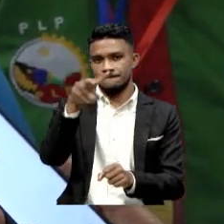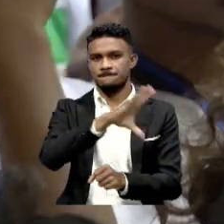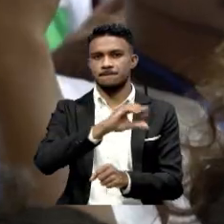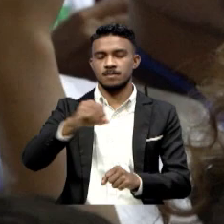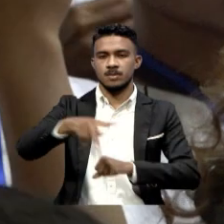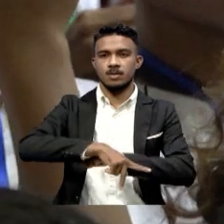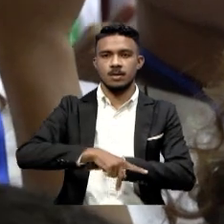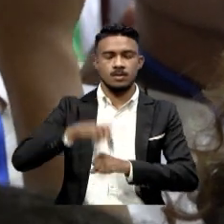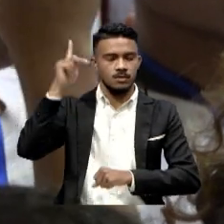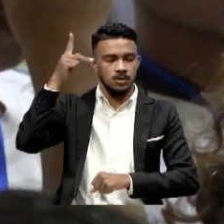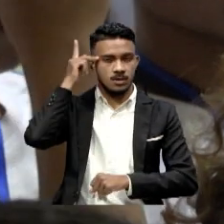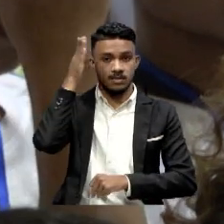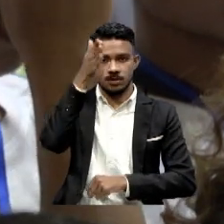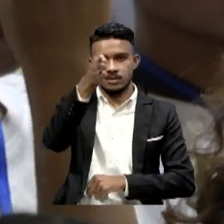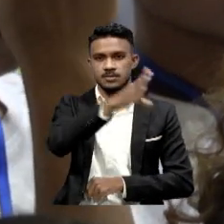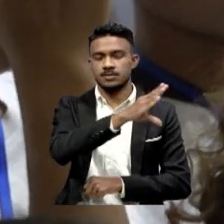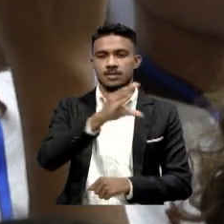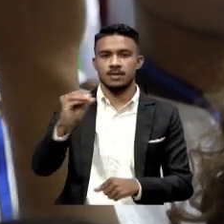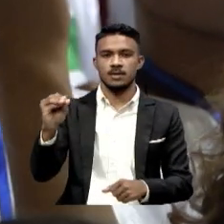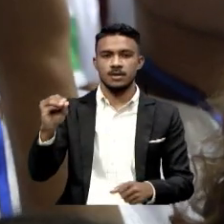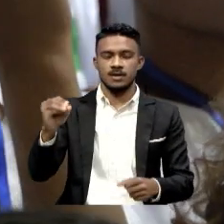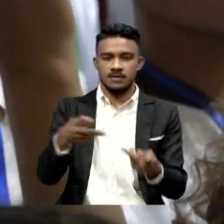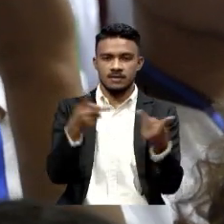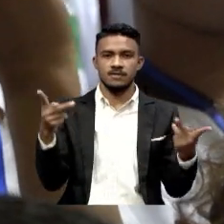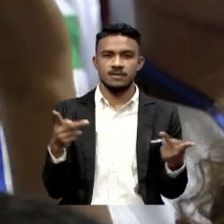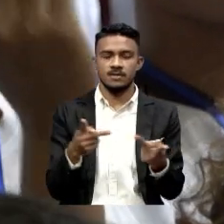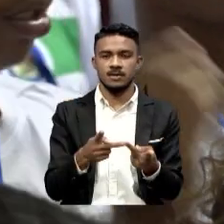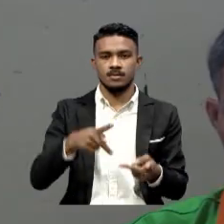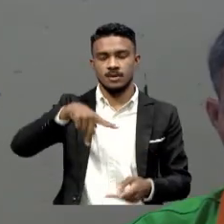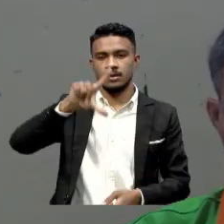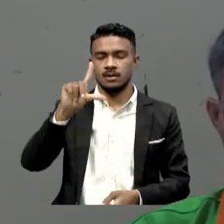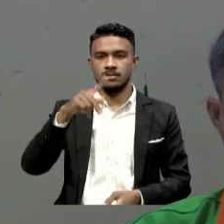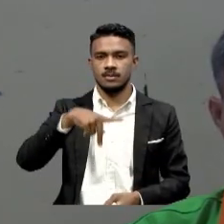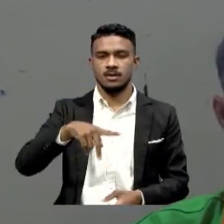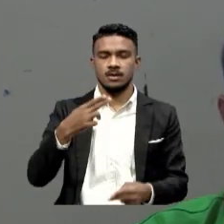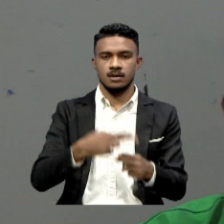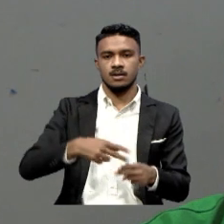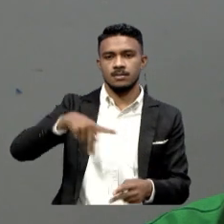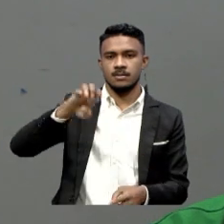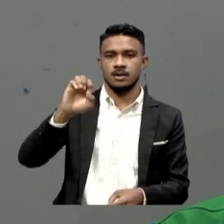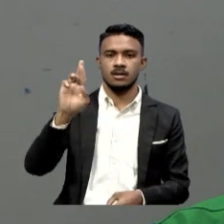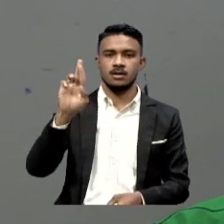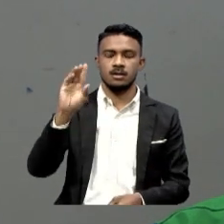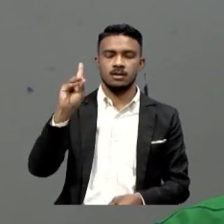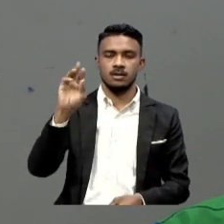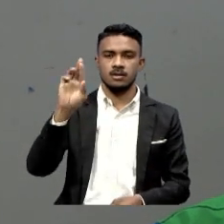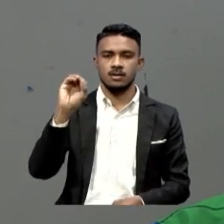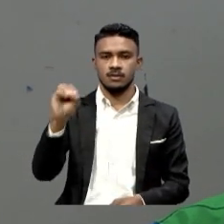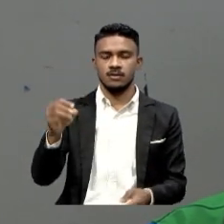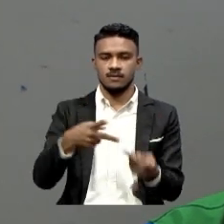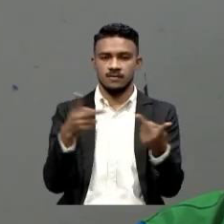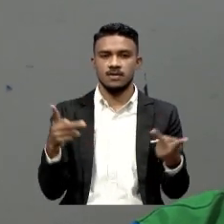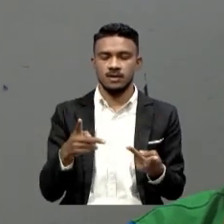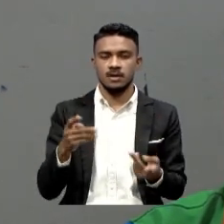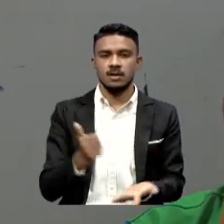boas. Presidente interino Centro de Estudo Estratégico PLP, Pedro da Costa, Ateten, Centro se facilita a